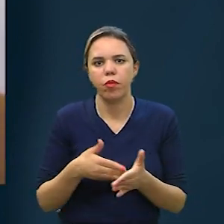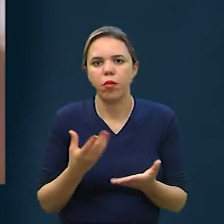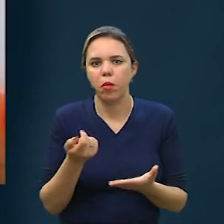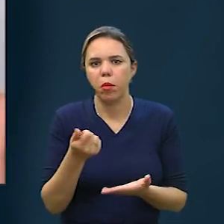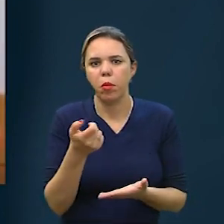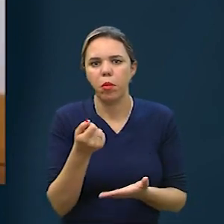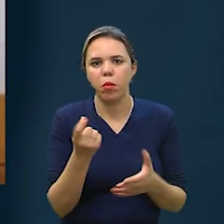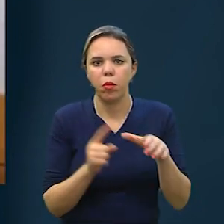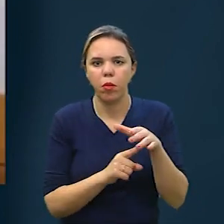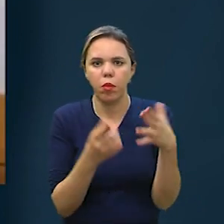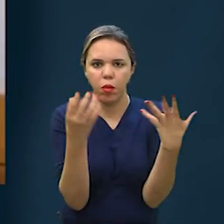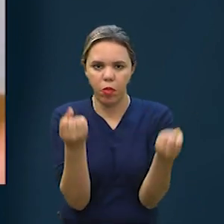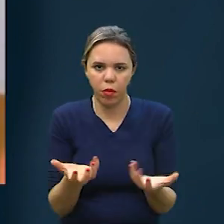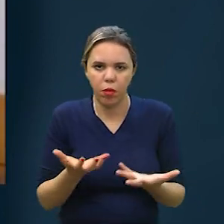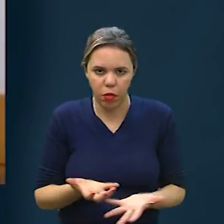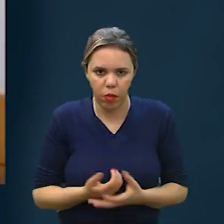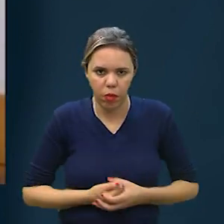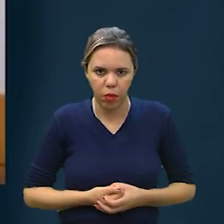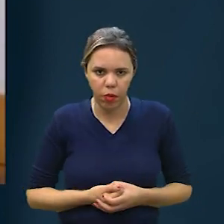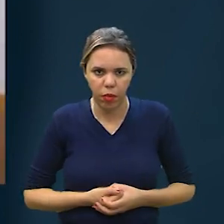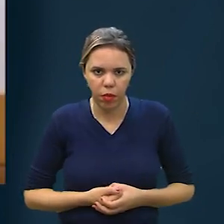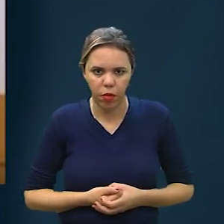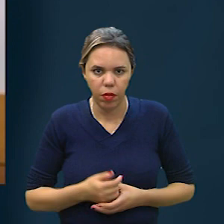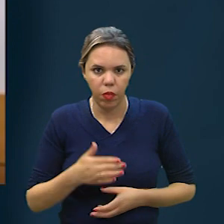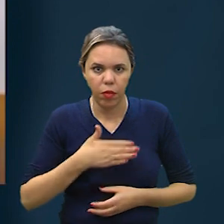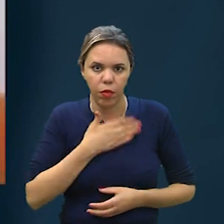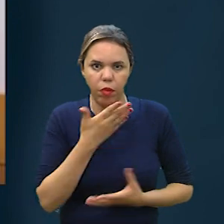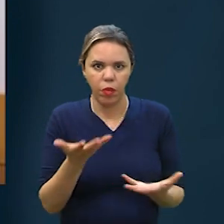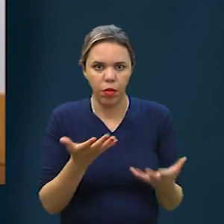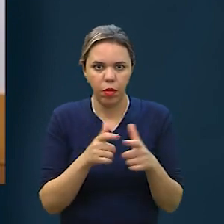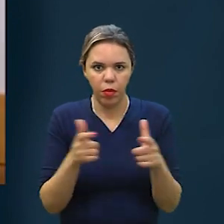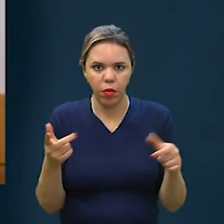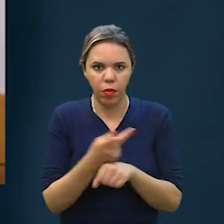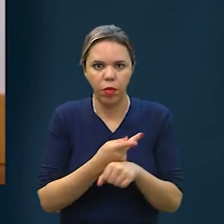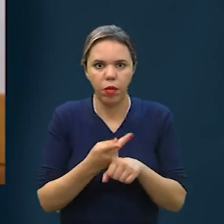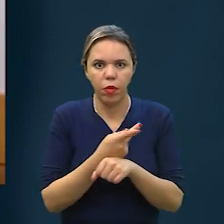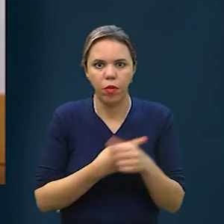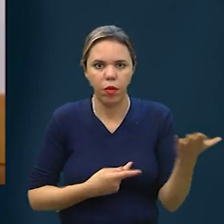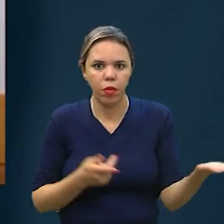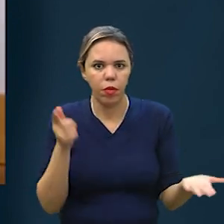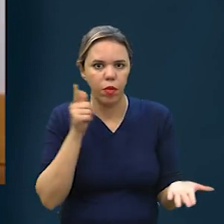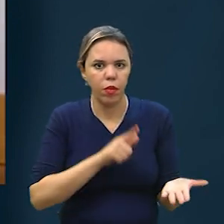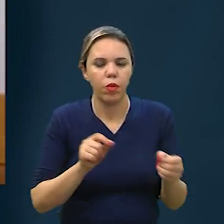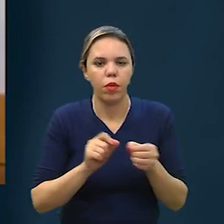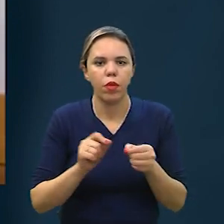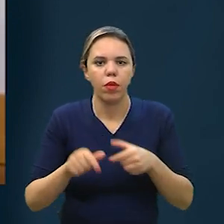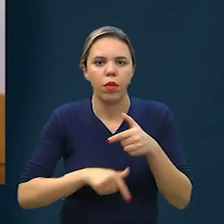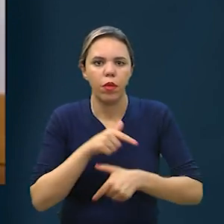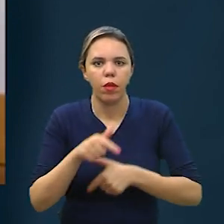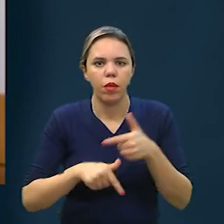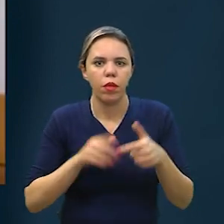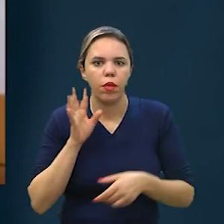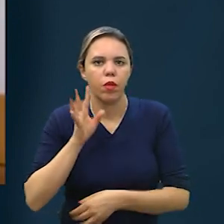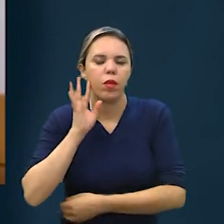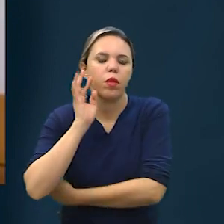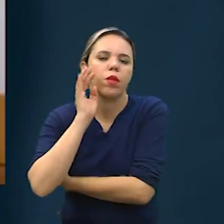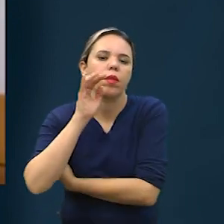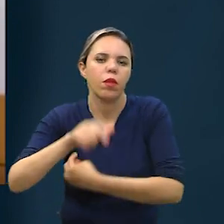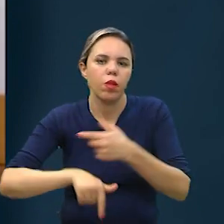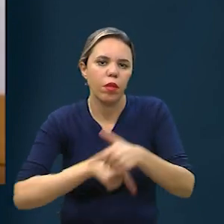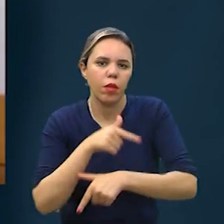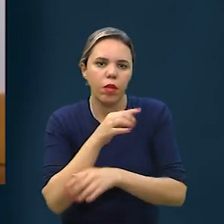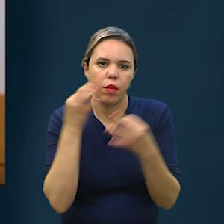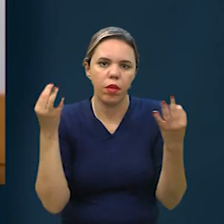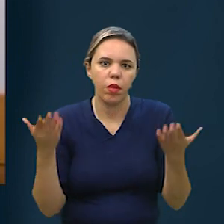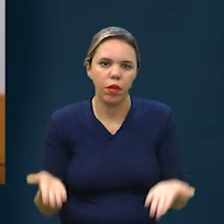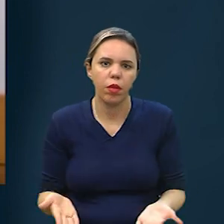poucas clientes iam querer, para minha surpresa, a gente teve uma grande procura, conseguimos fazer um trabalho bacana, um